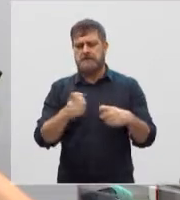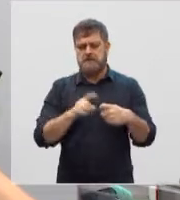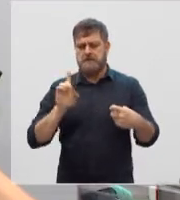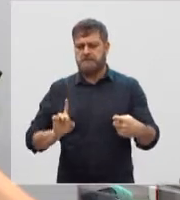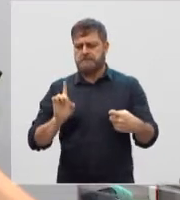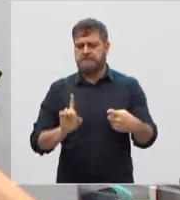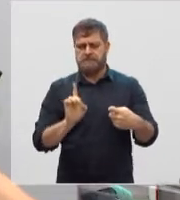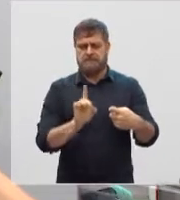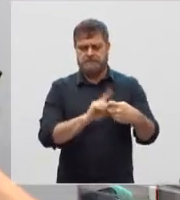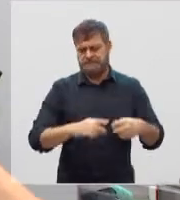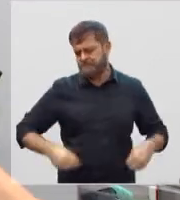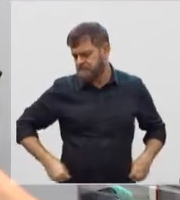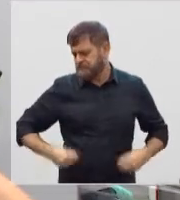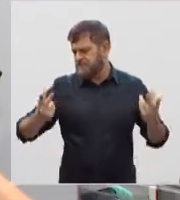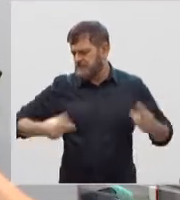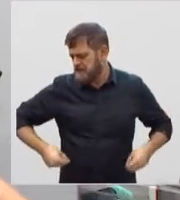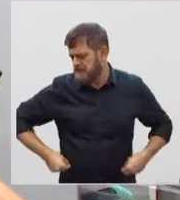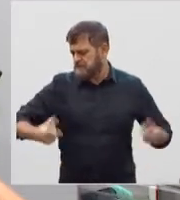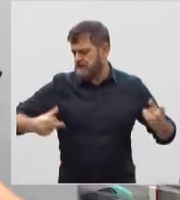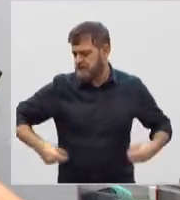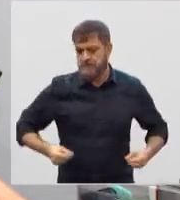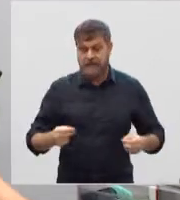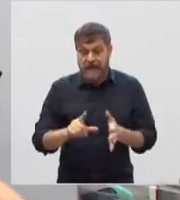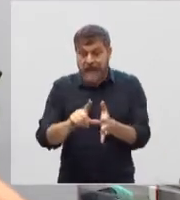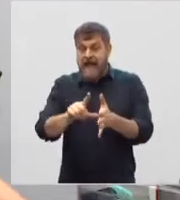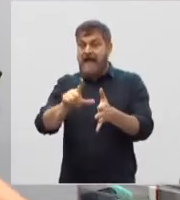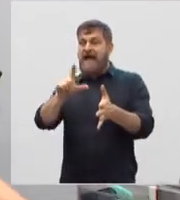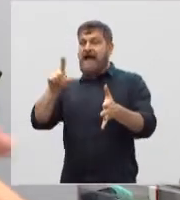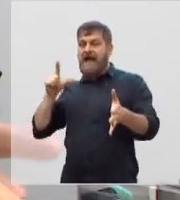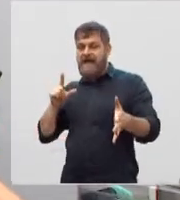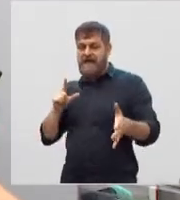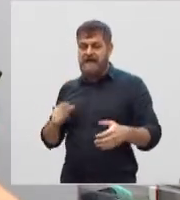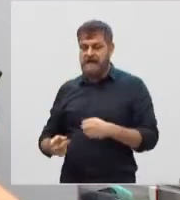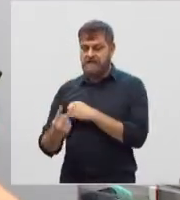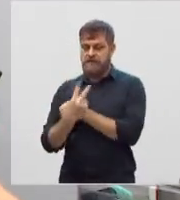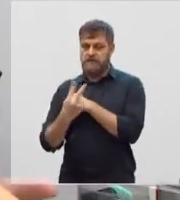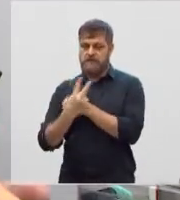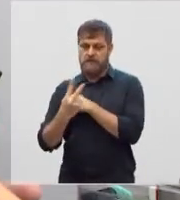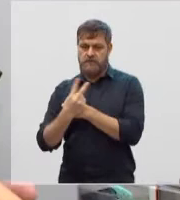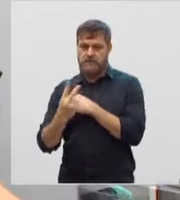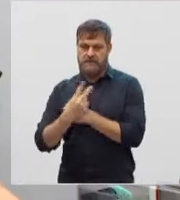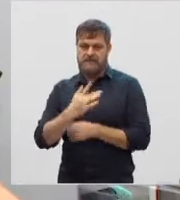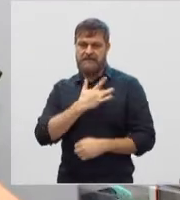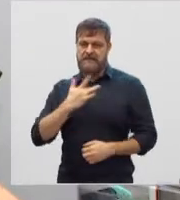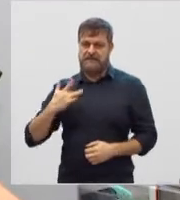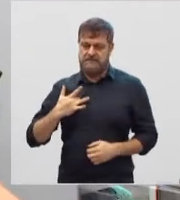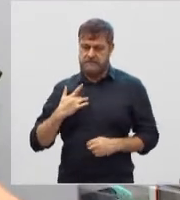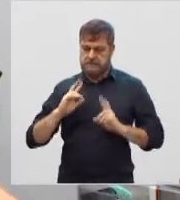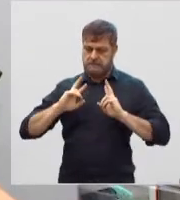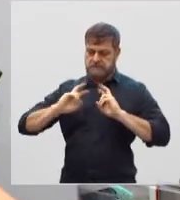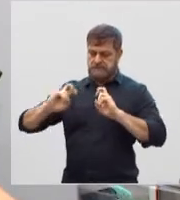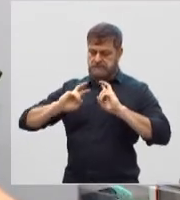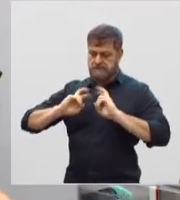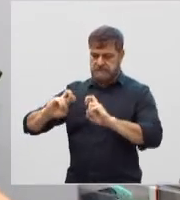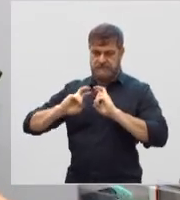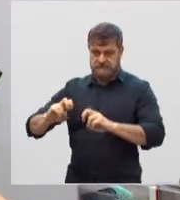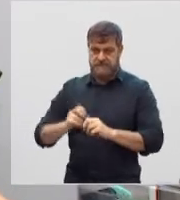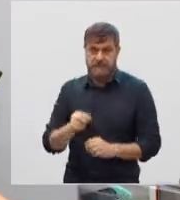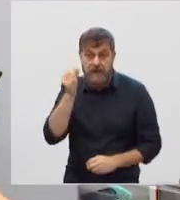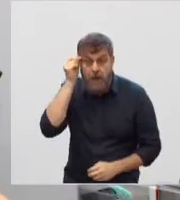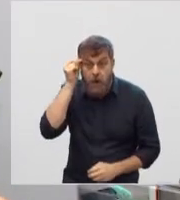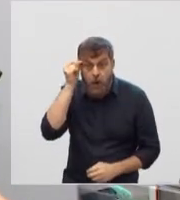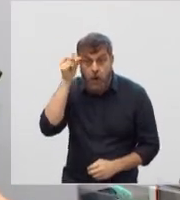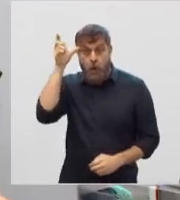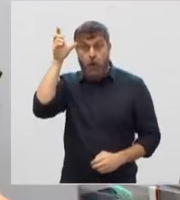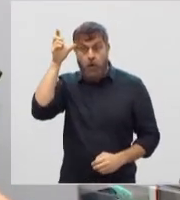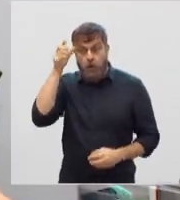ficar tendo os custos absurdos, né? Porque eu não me cuidei, eu não tive essa percepção. Mas isso é